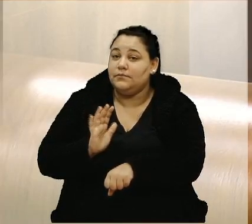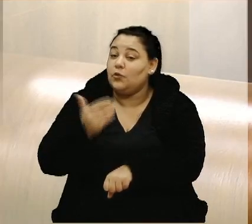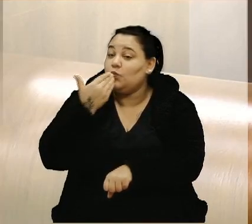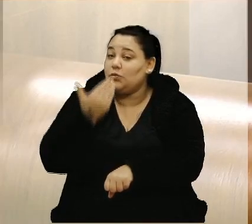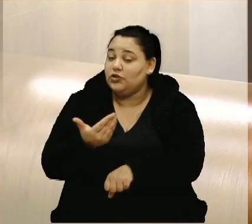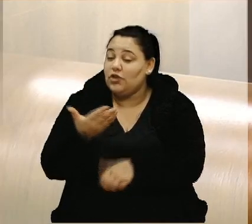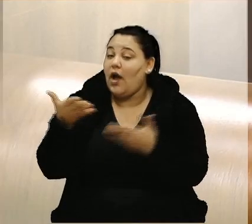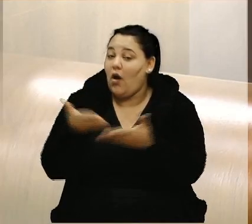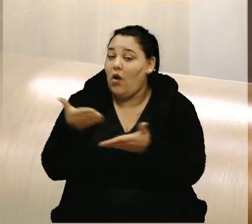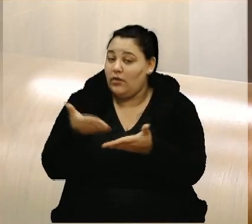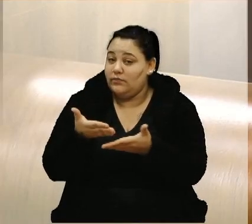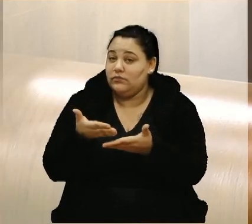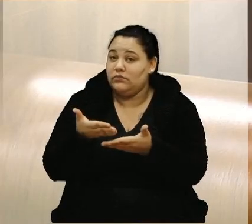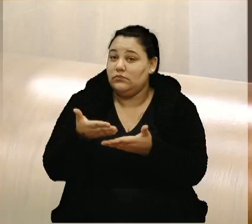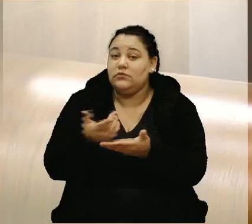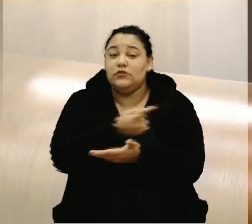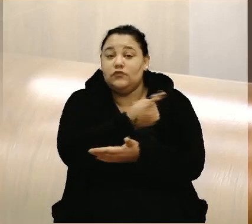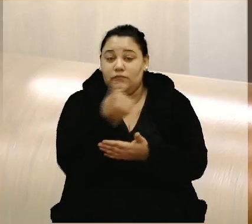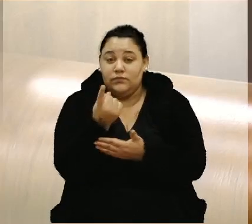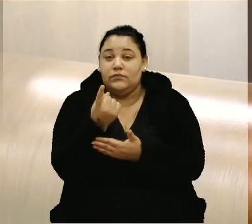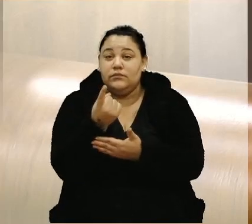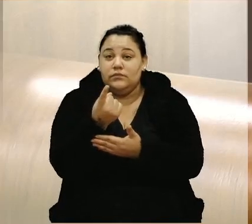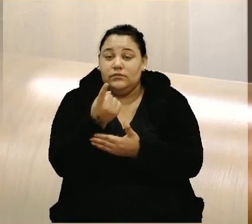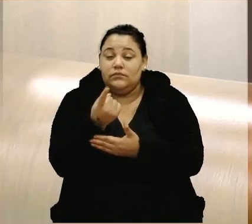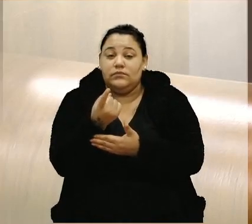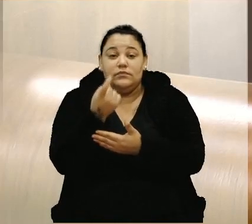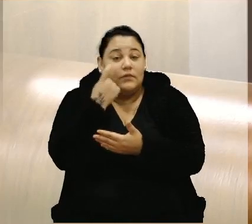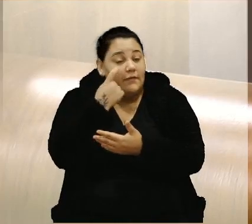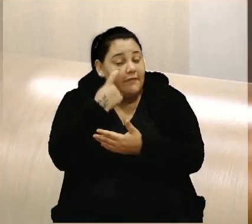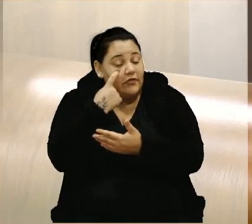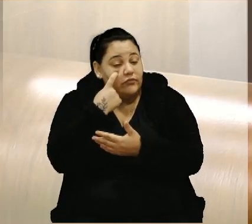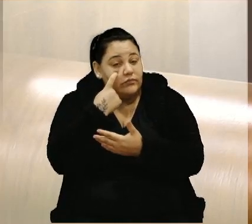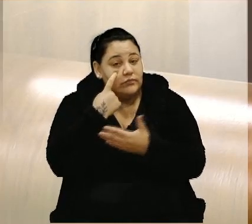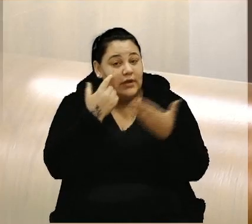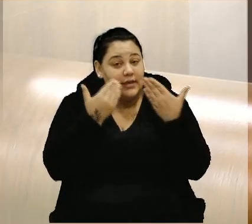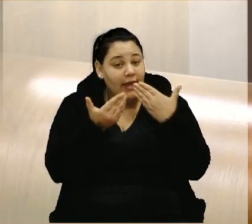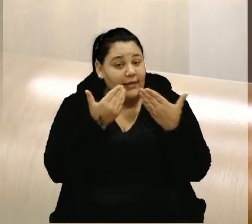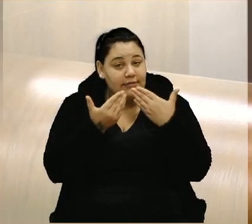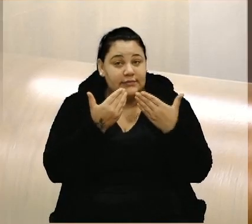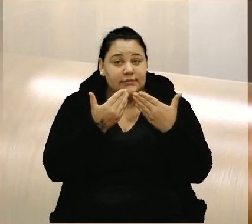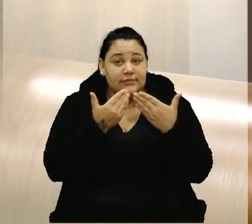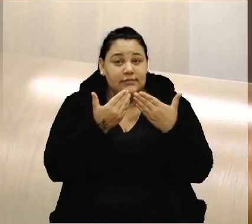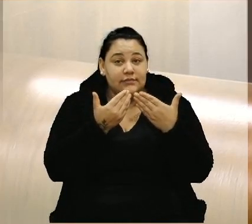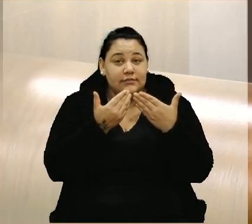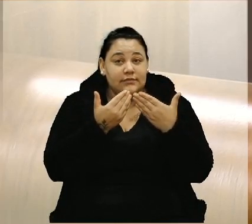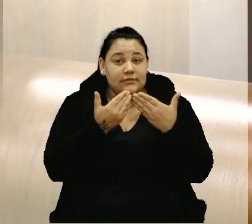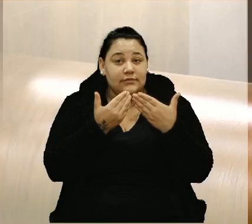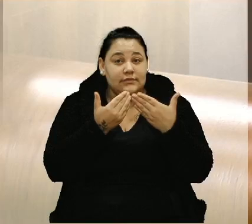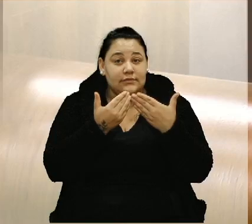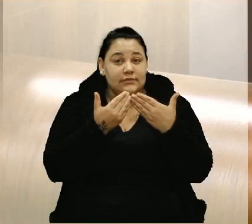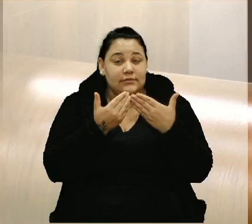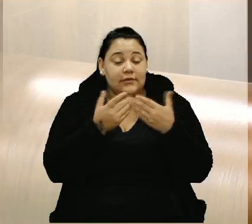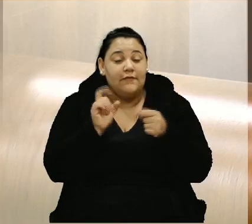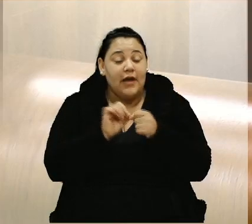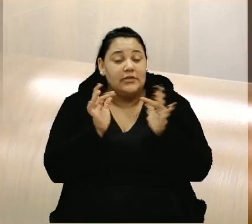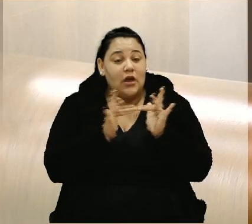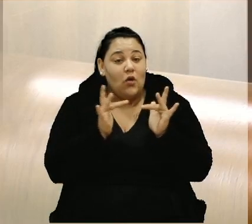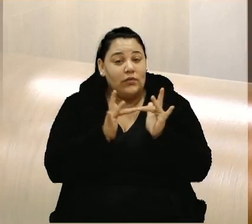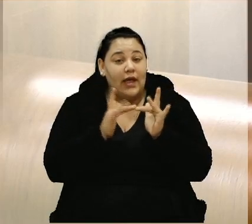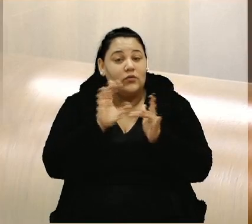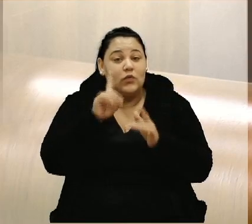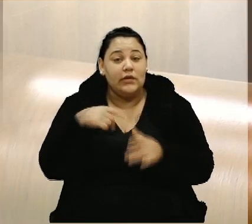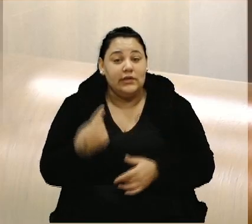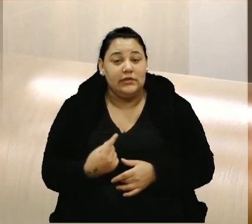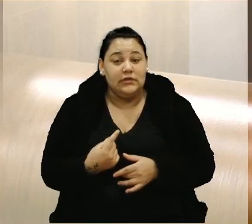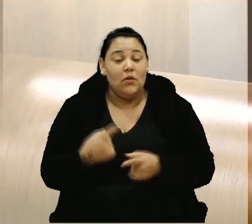Solicito que Vossa Senhoria verifique como está uma ponte com a deputada Denise, porque é